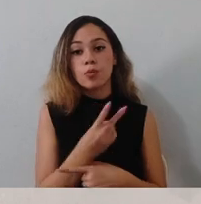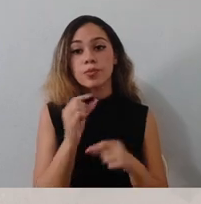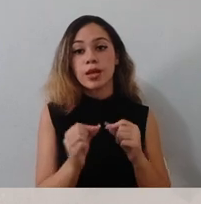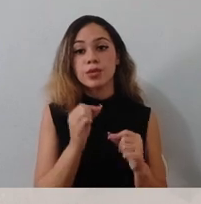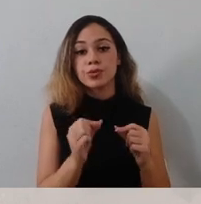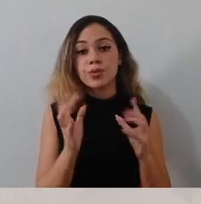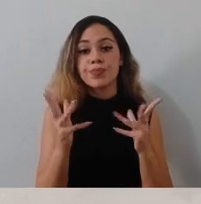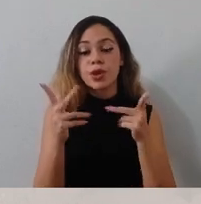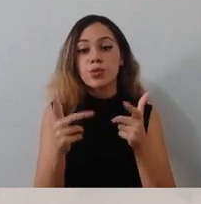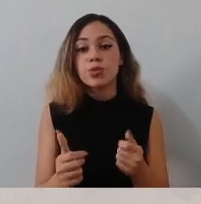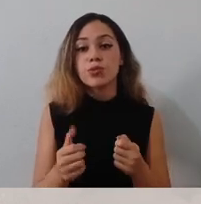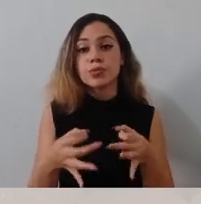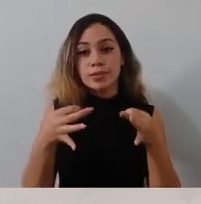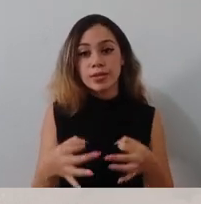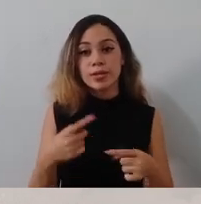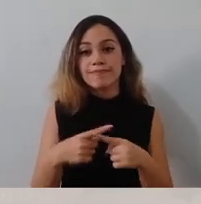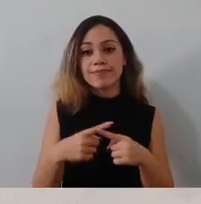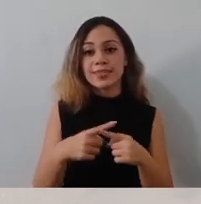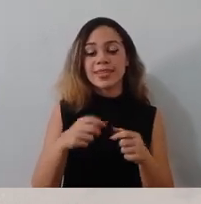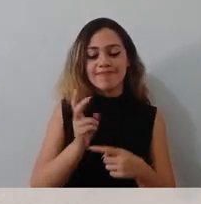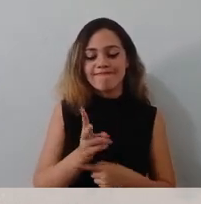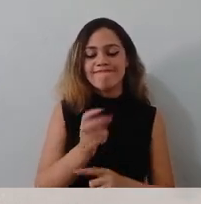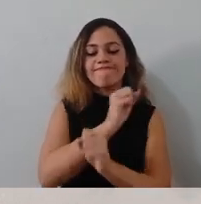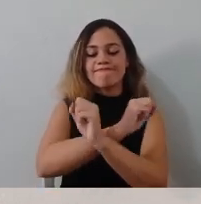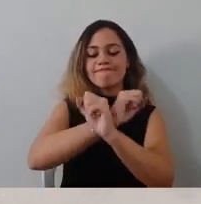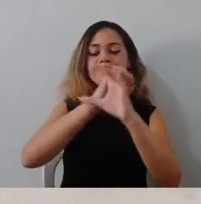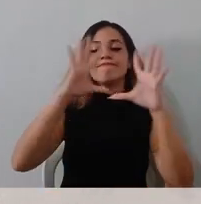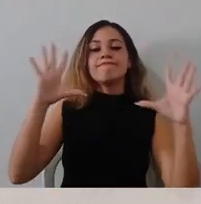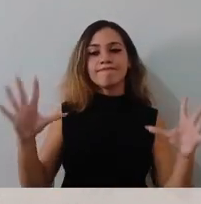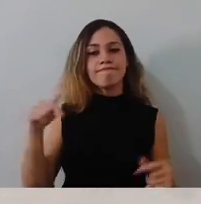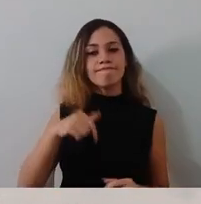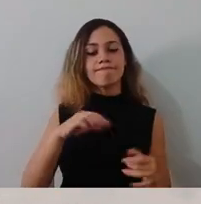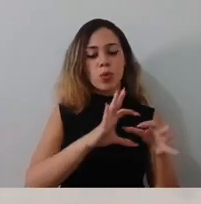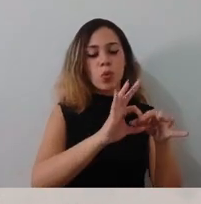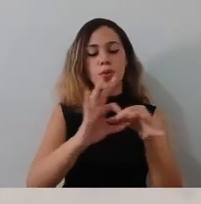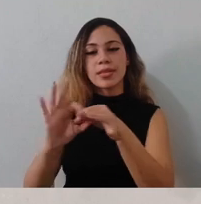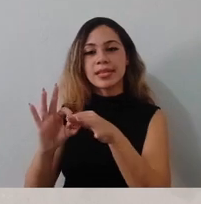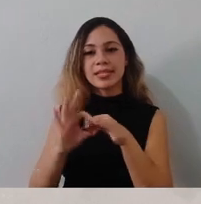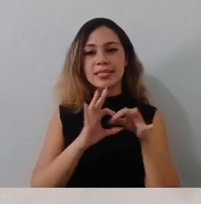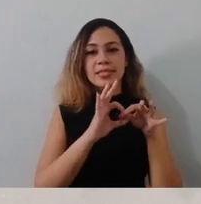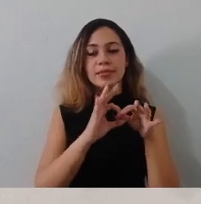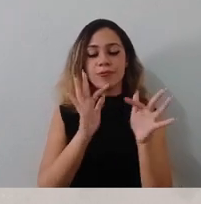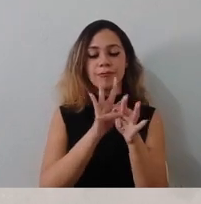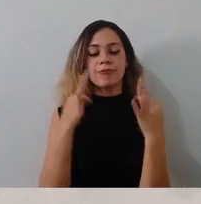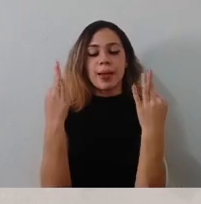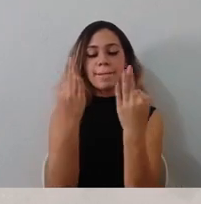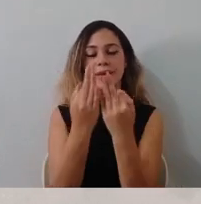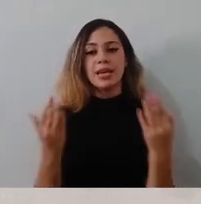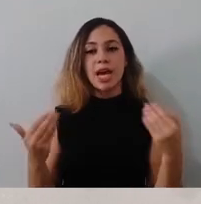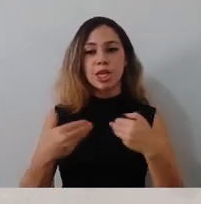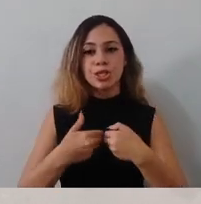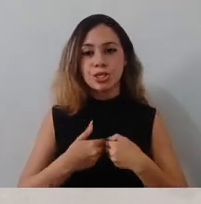né, para a gente não pensar que está tudo, né, porque tem sempre uma luz. O Conexão Famílias Atípicas é uma dessas luzes, a atuação